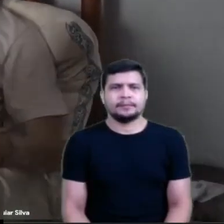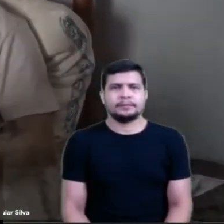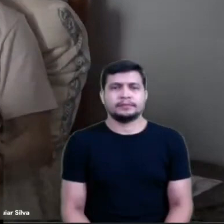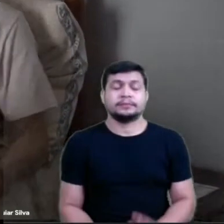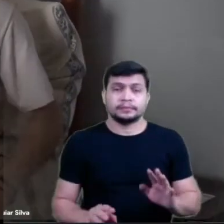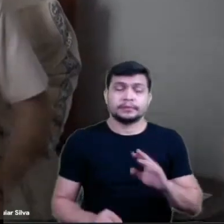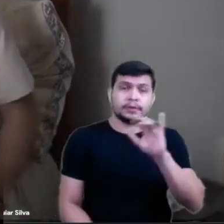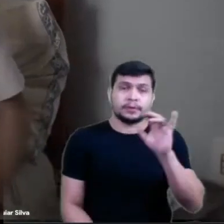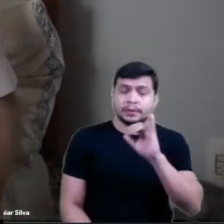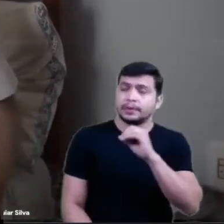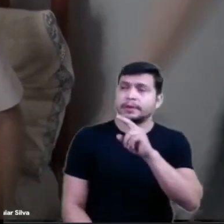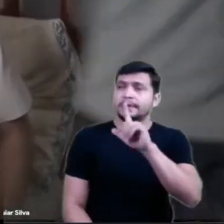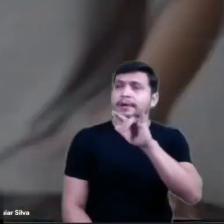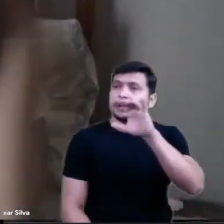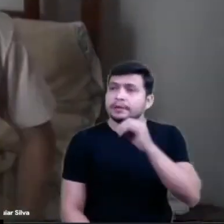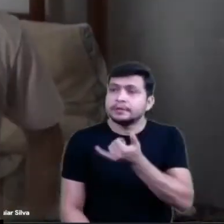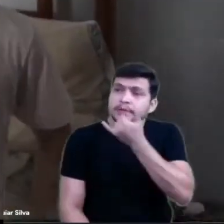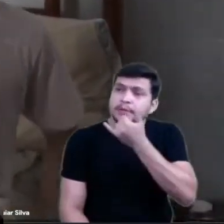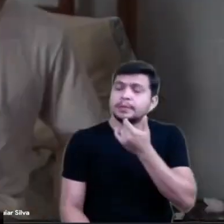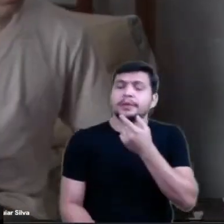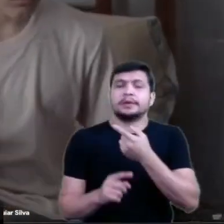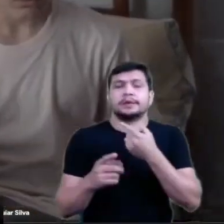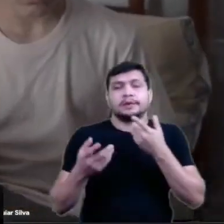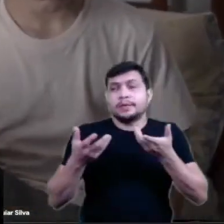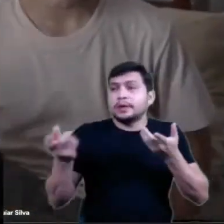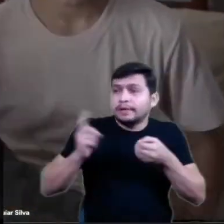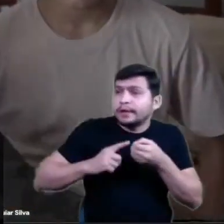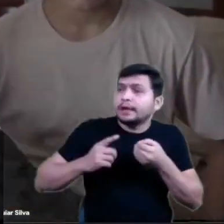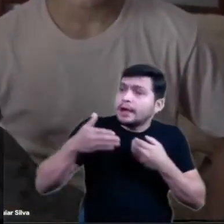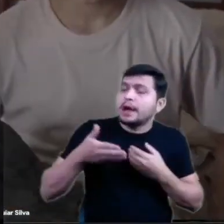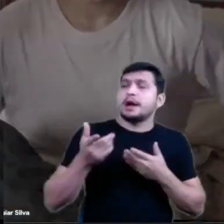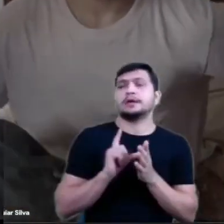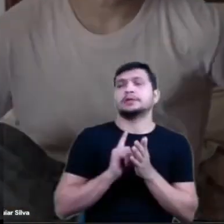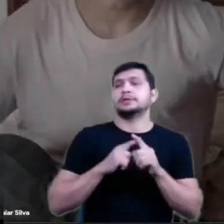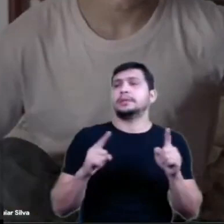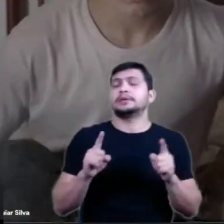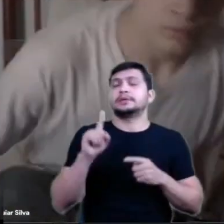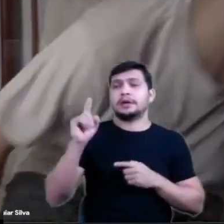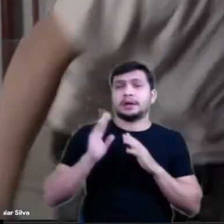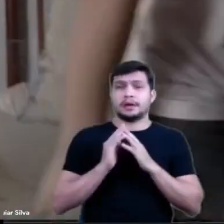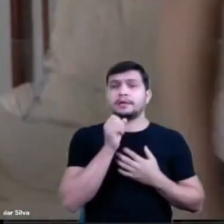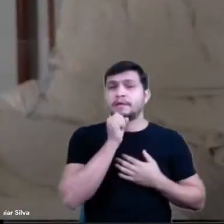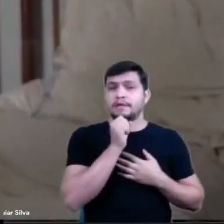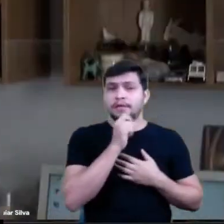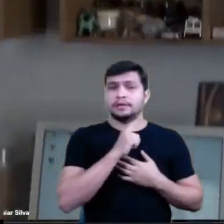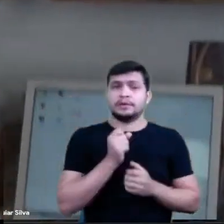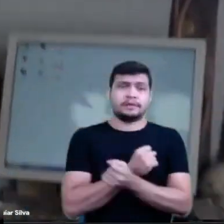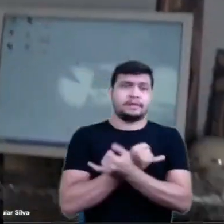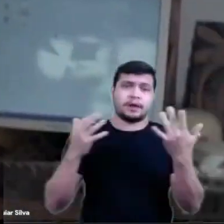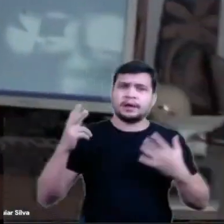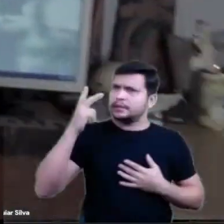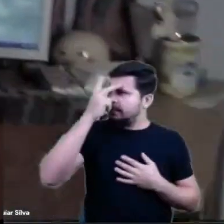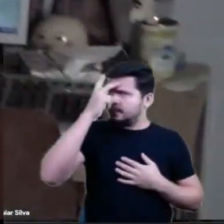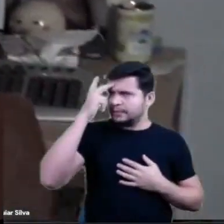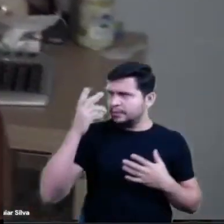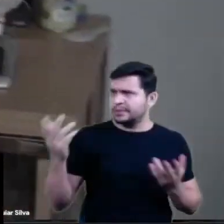Desculpa, eu juro que eu queria ter vindo antes. Mas é que tava cheio de tia lá na casa da minha avó. E elas ficaram cantando um parabéns eterno que eu achei que nunca mais fosse acabar. Depois sentou